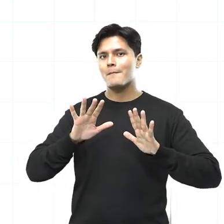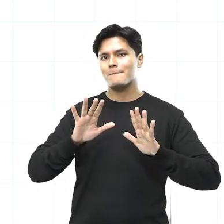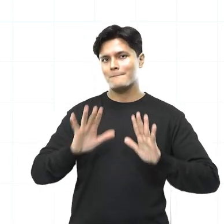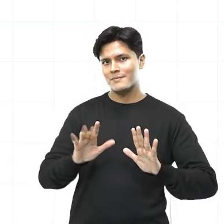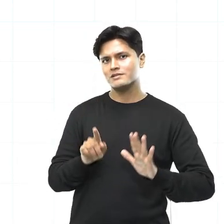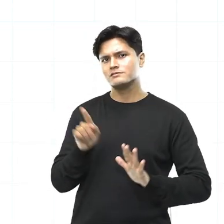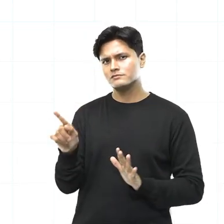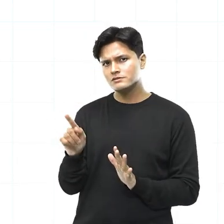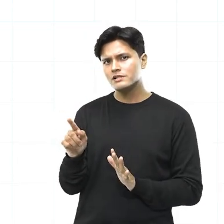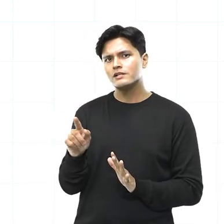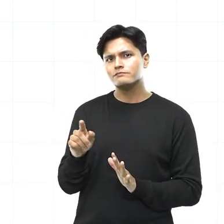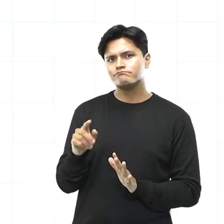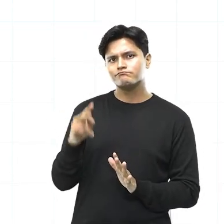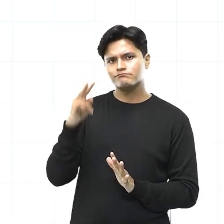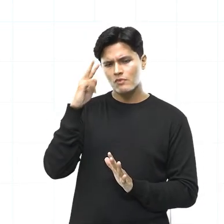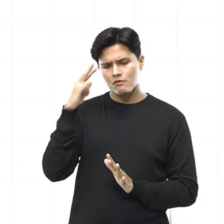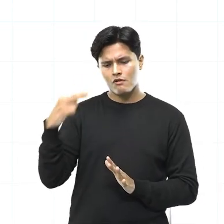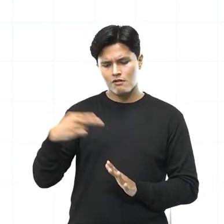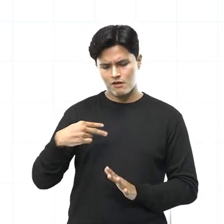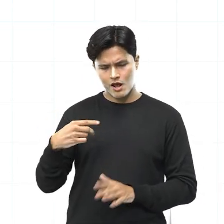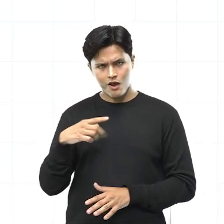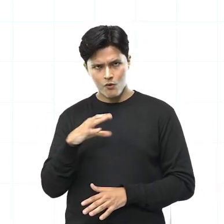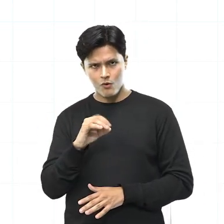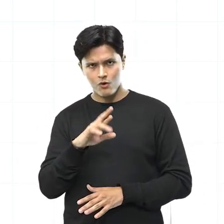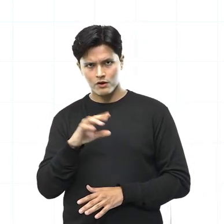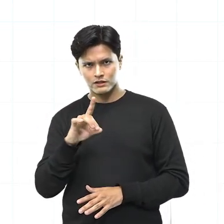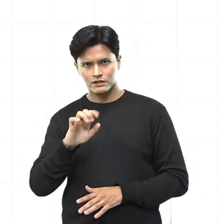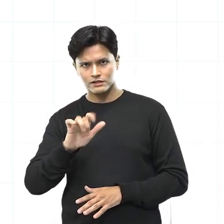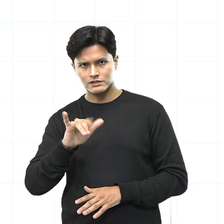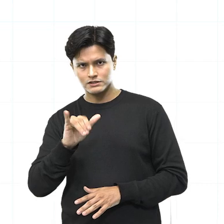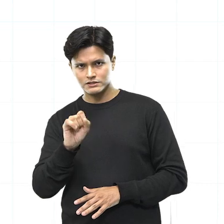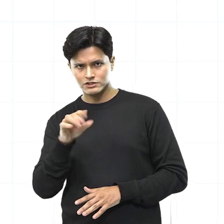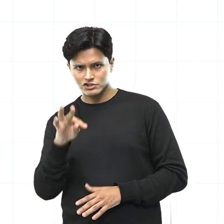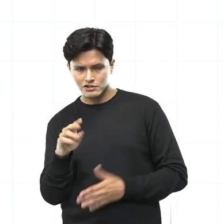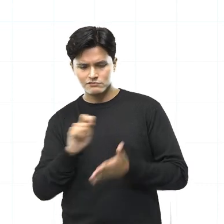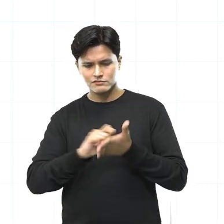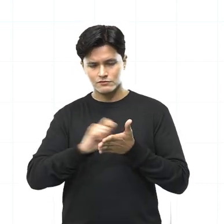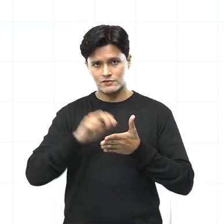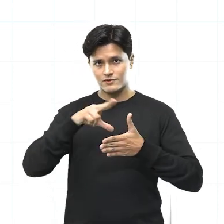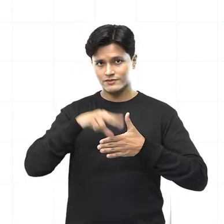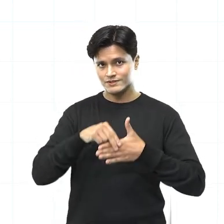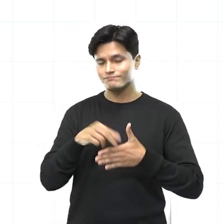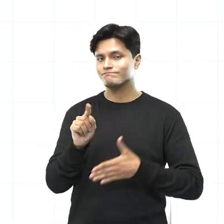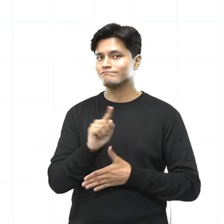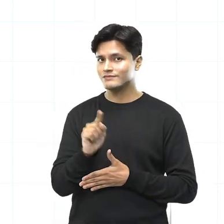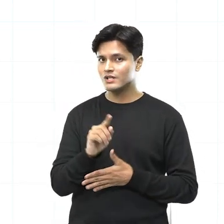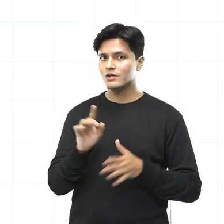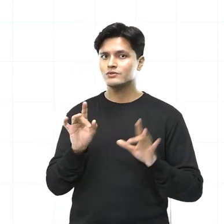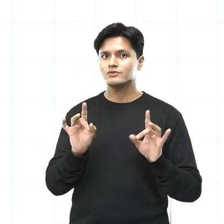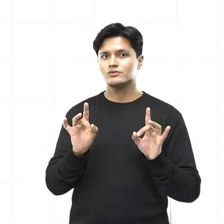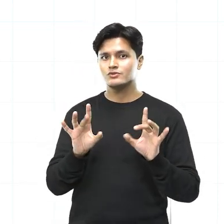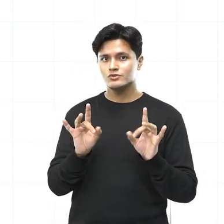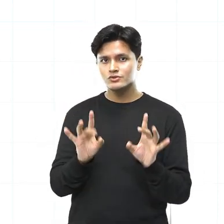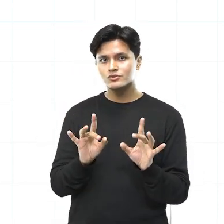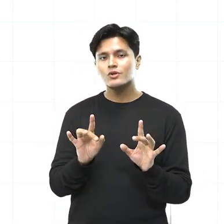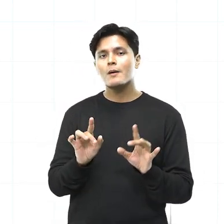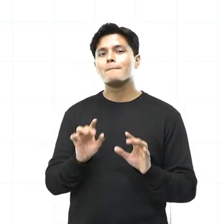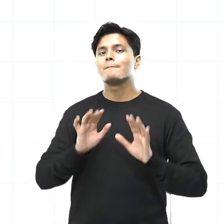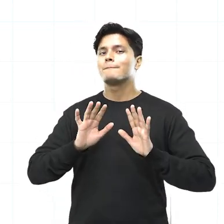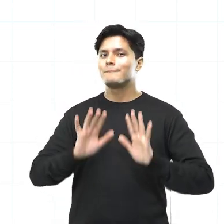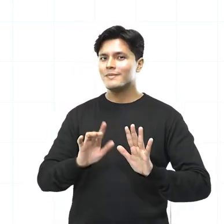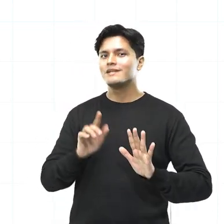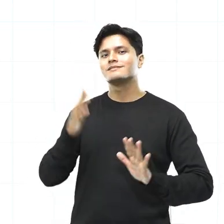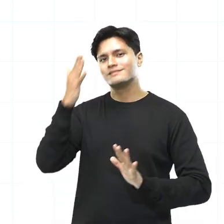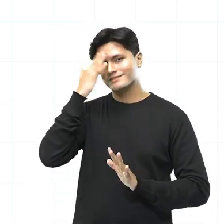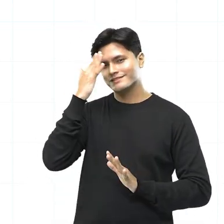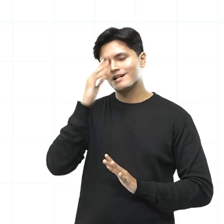considerou um cordelista, né? Ele diz que ele não é cordelista. Mas sim, a gente sabe que ele